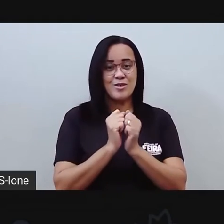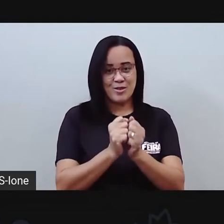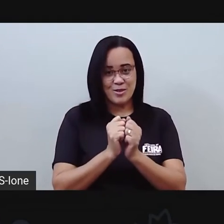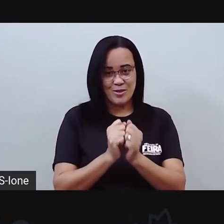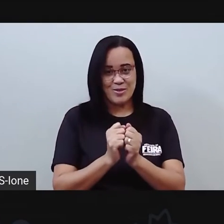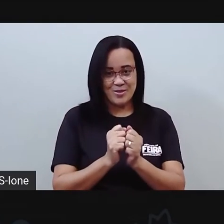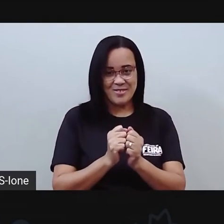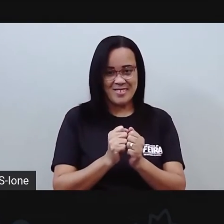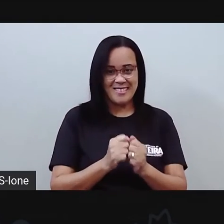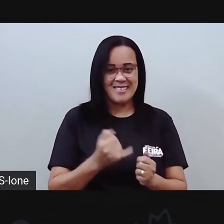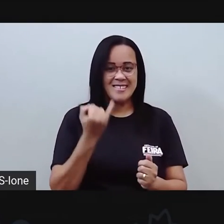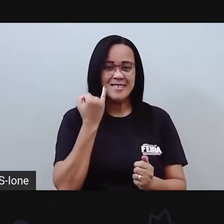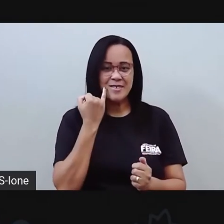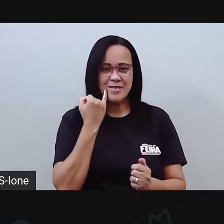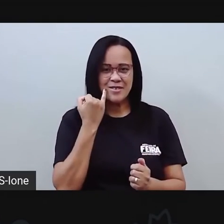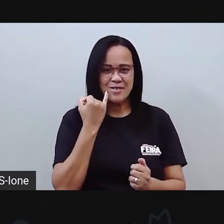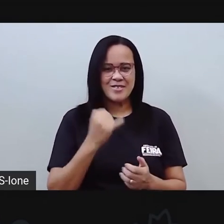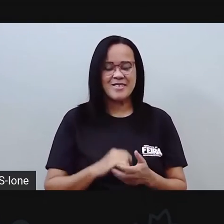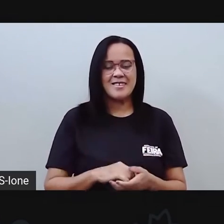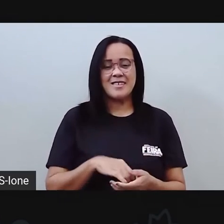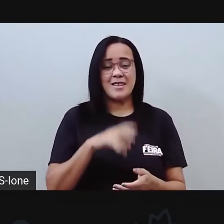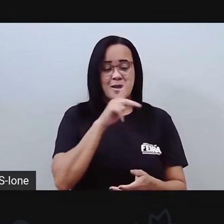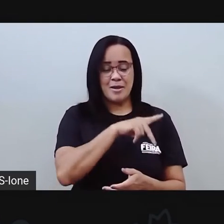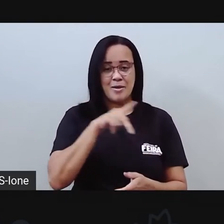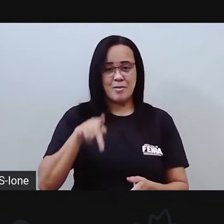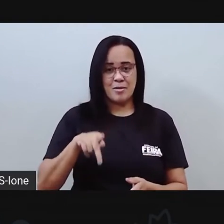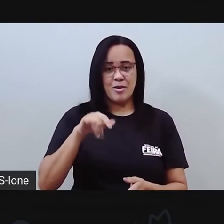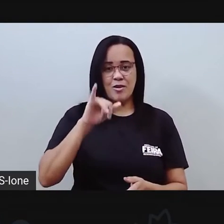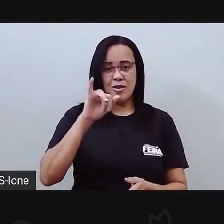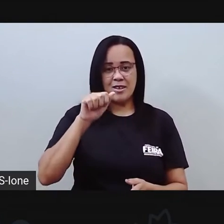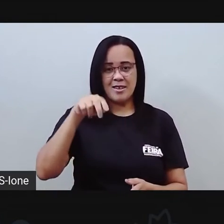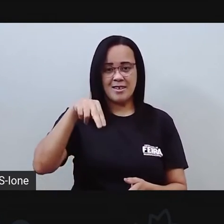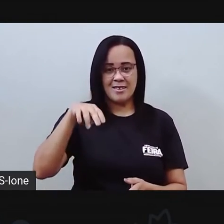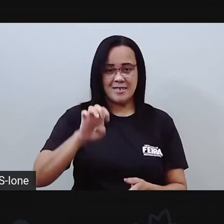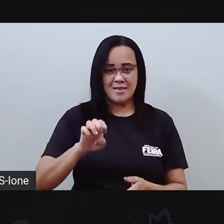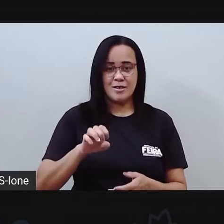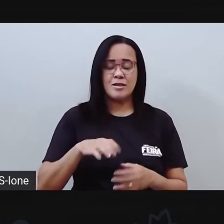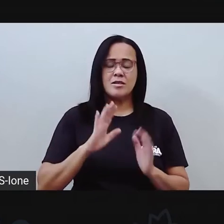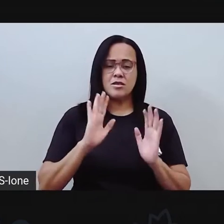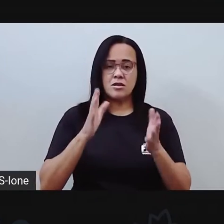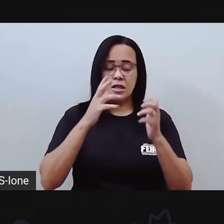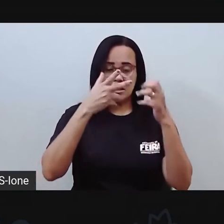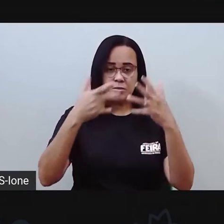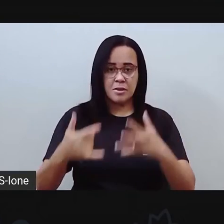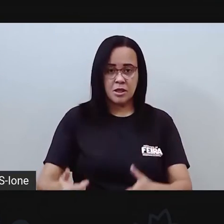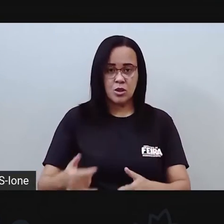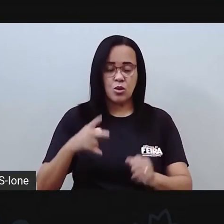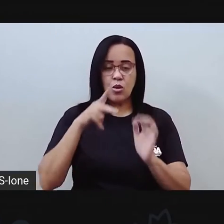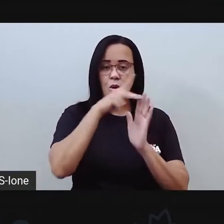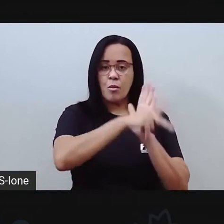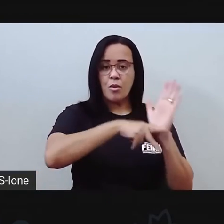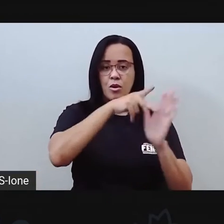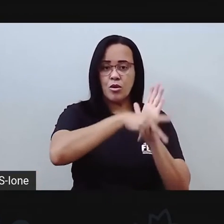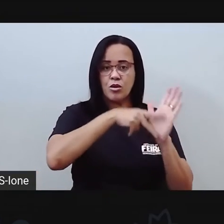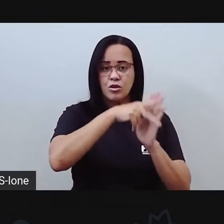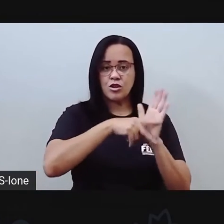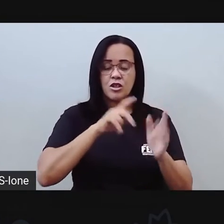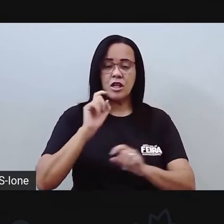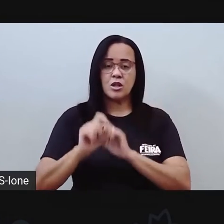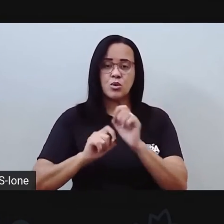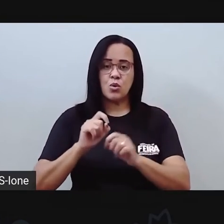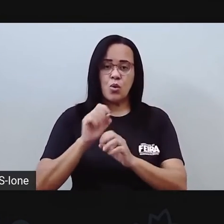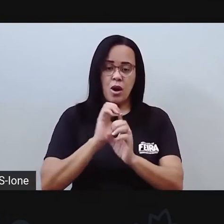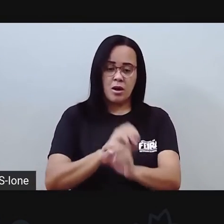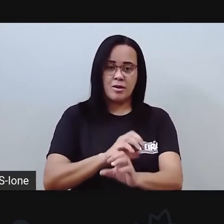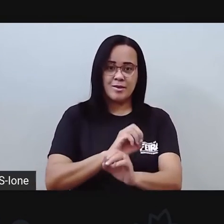um momento de muito aprendizado, tá certo? Então, como a Pró já falou com vocês, nós estamos com esse projeto de educação para a vida,